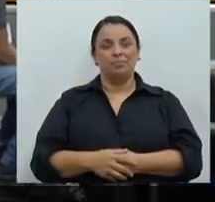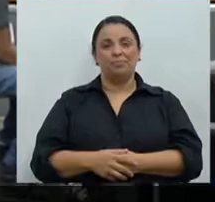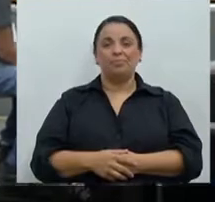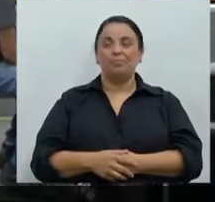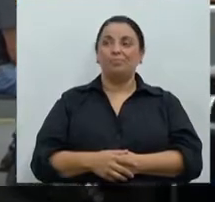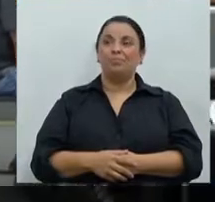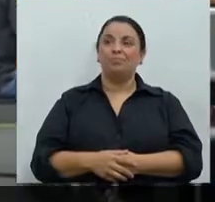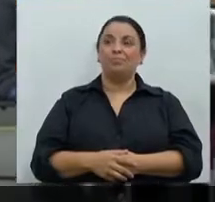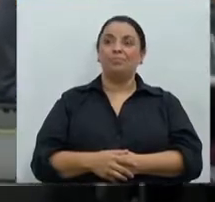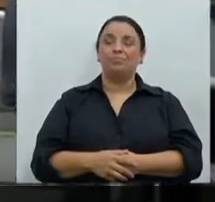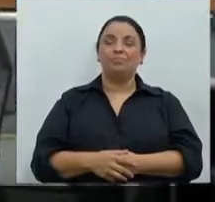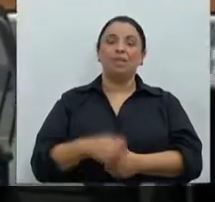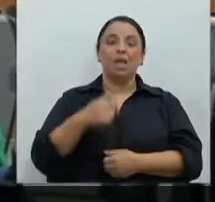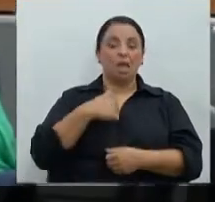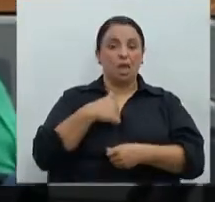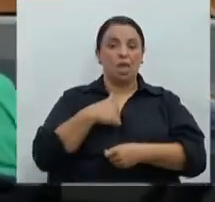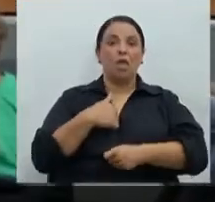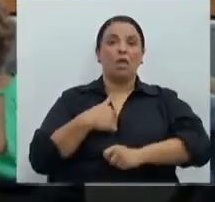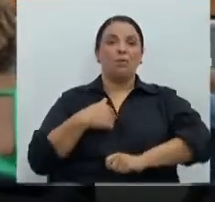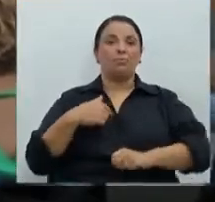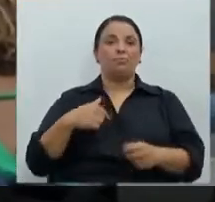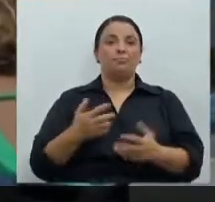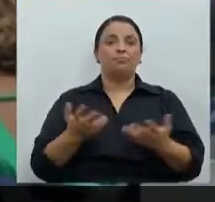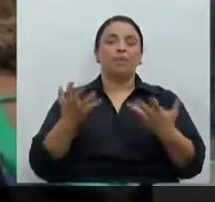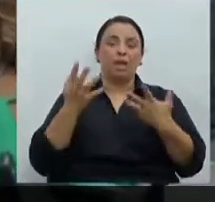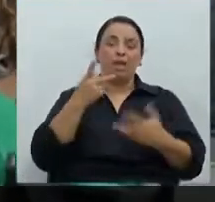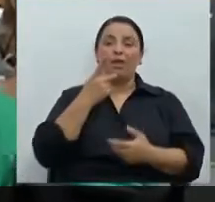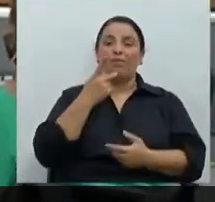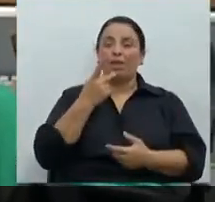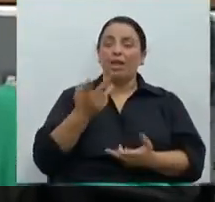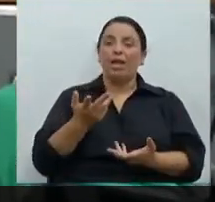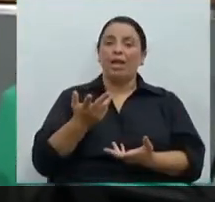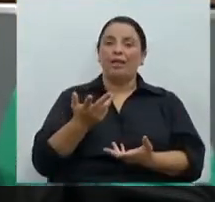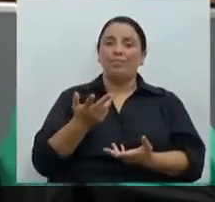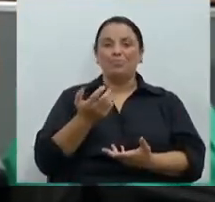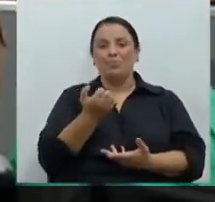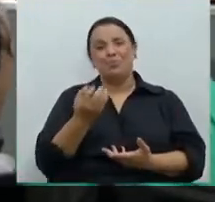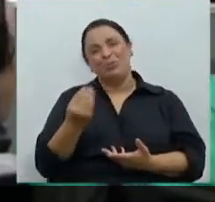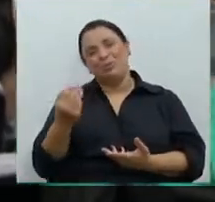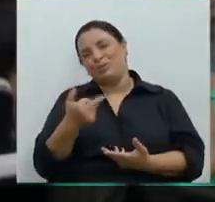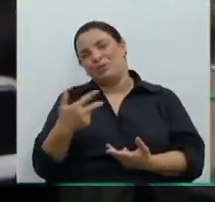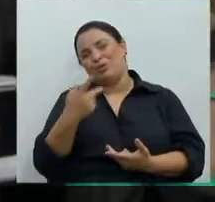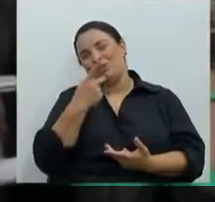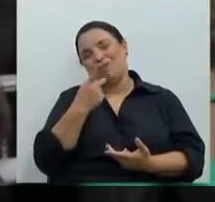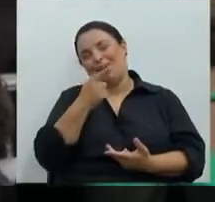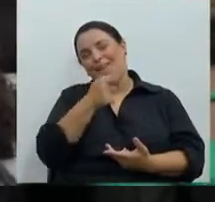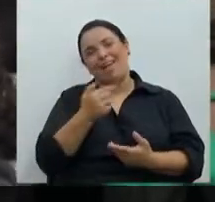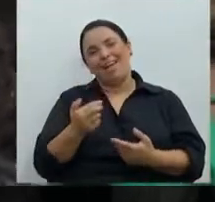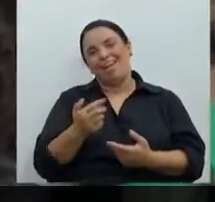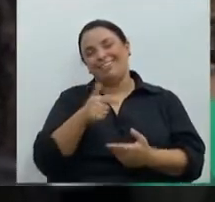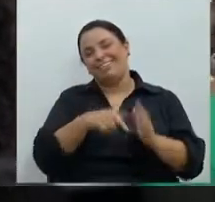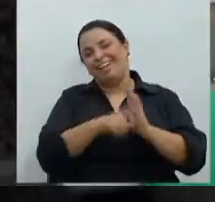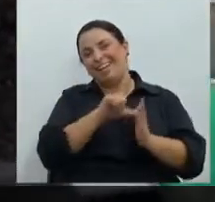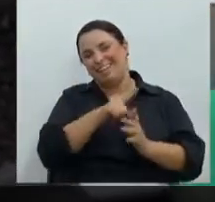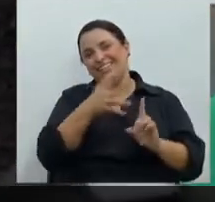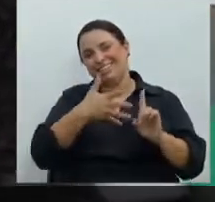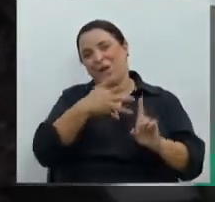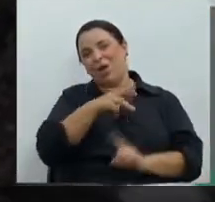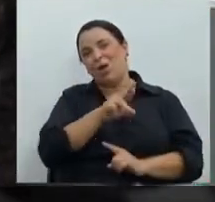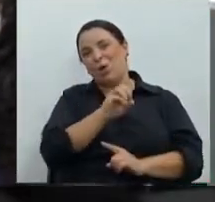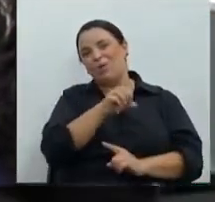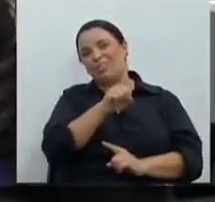Eu quero aqui, muitas das coisas que eu ia falar, a Rosana falou, me antecipou, quero reforçar com a